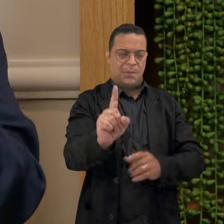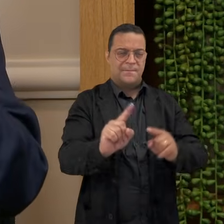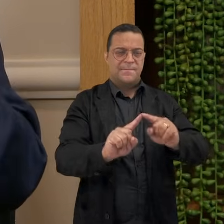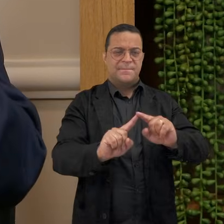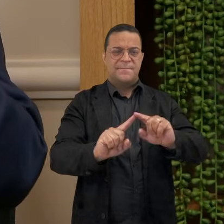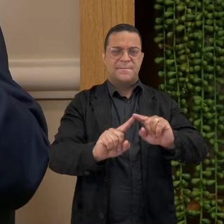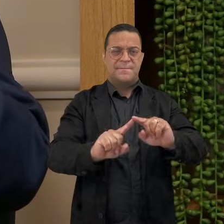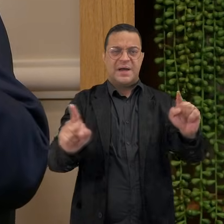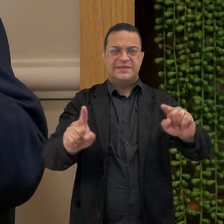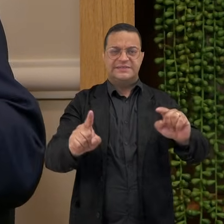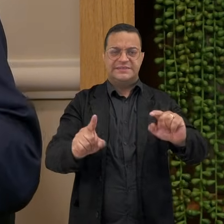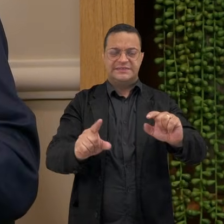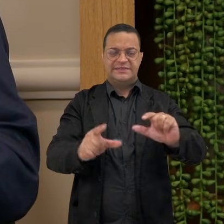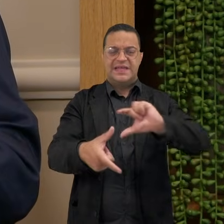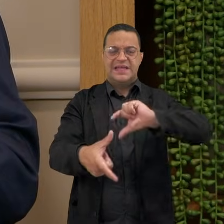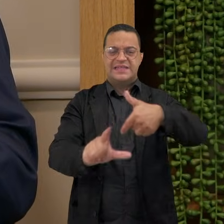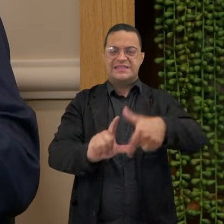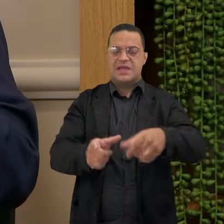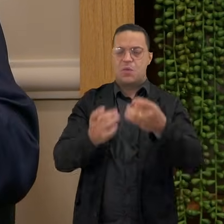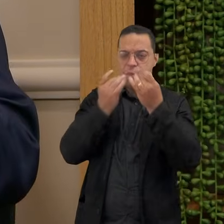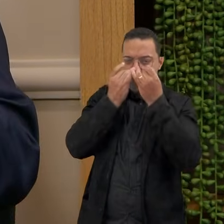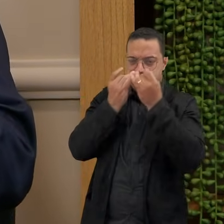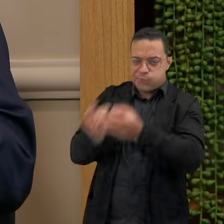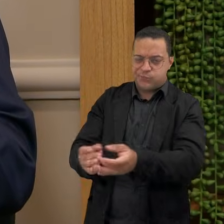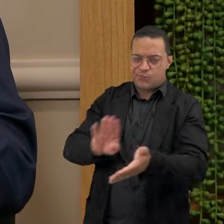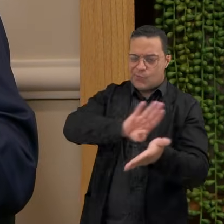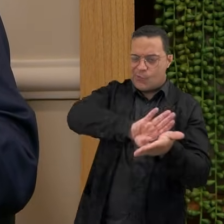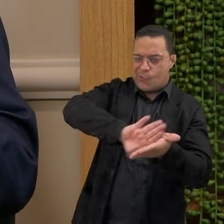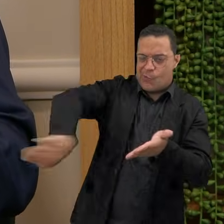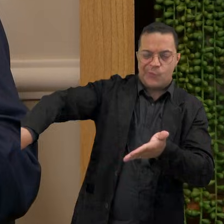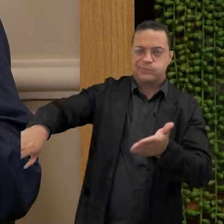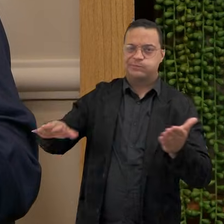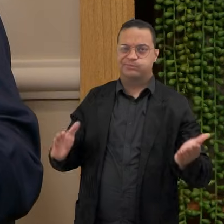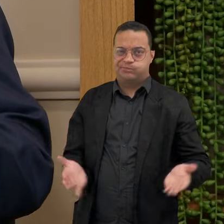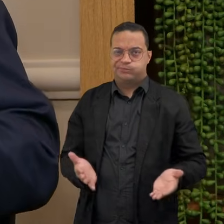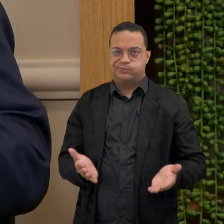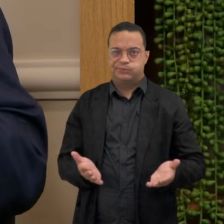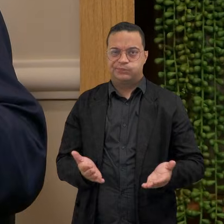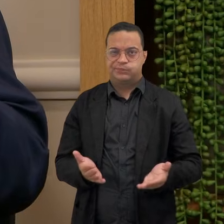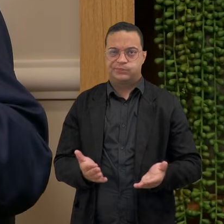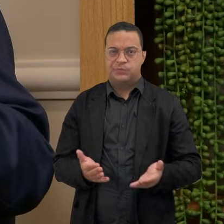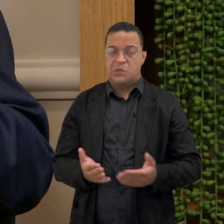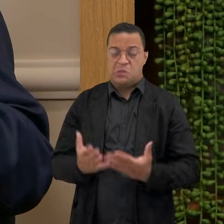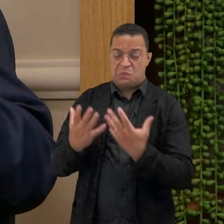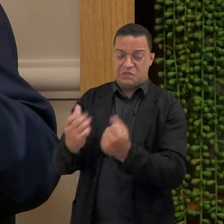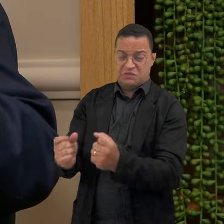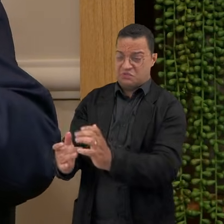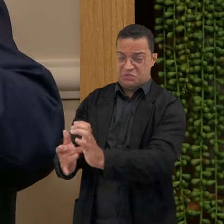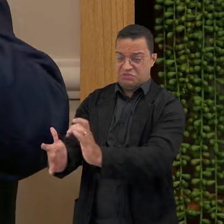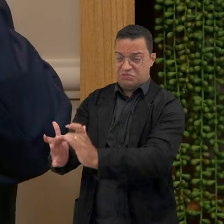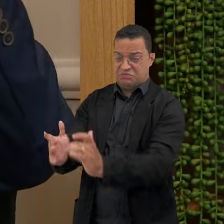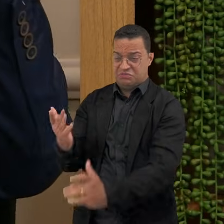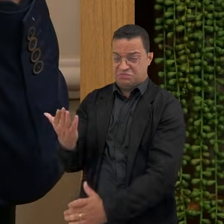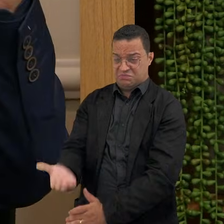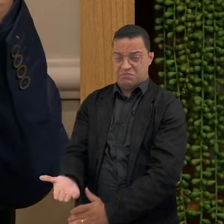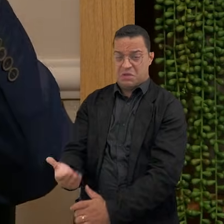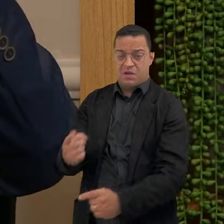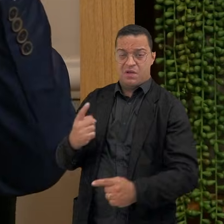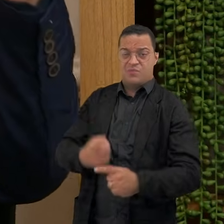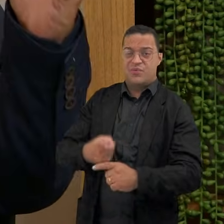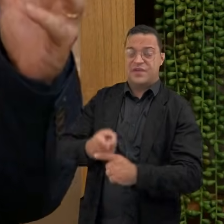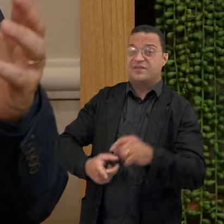seus o rejeitaram. Então, Israel rejeitou o Senhor Jesus, não aceitou, ele esperava outro tipo